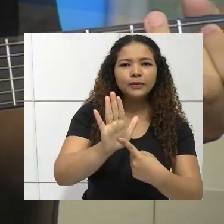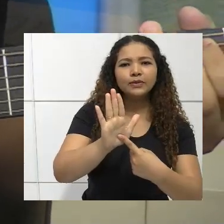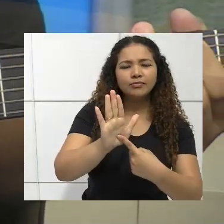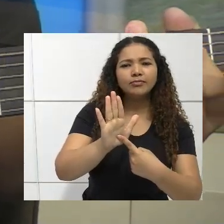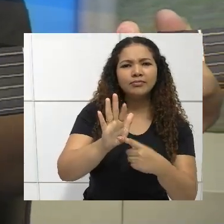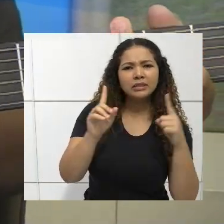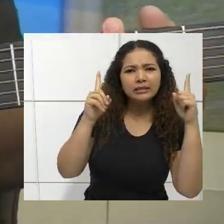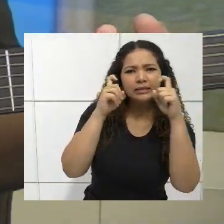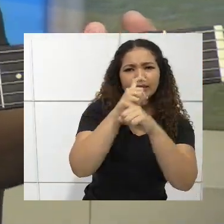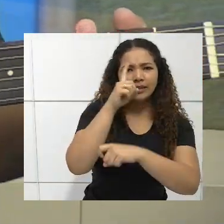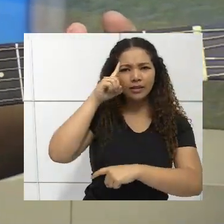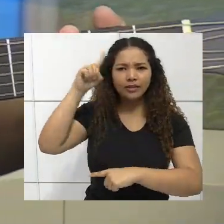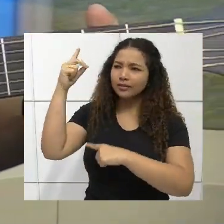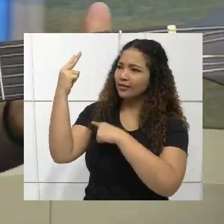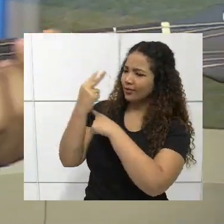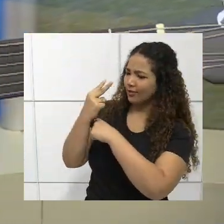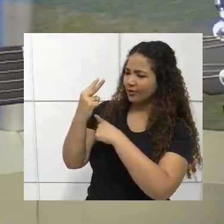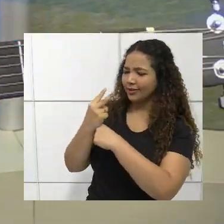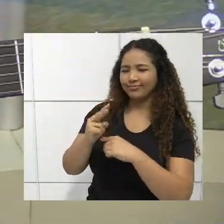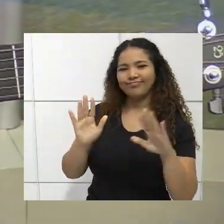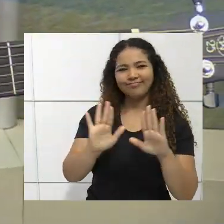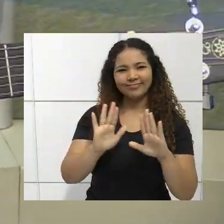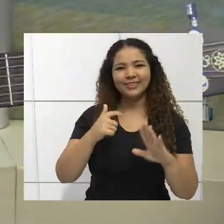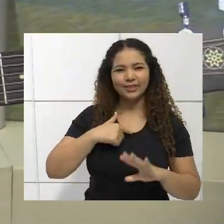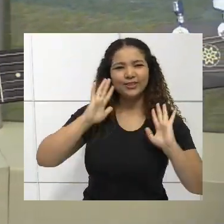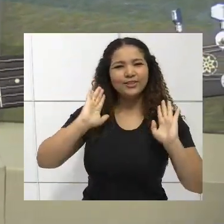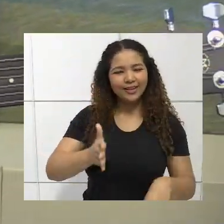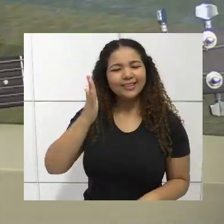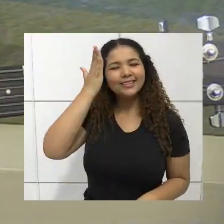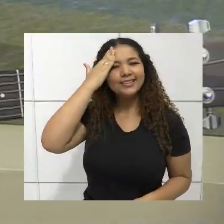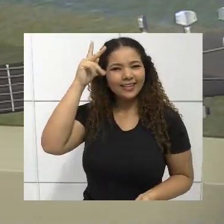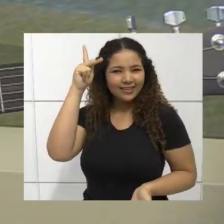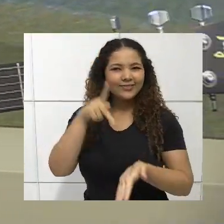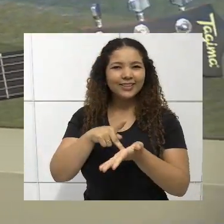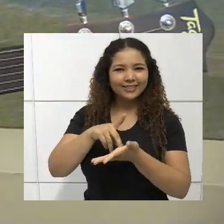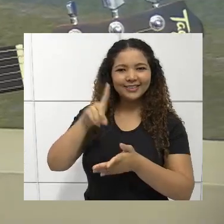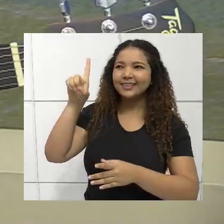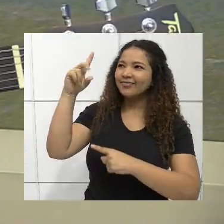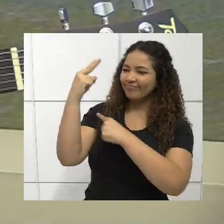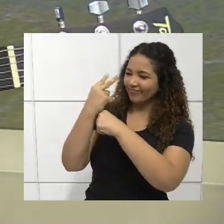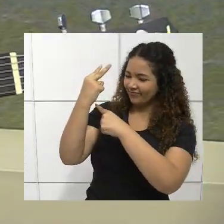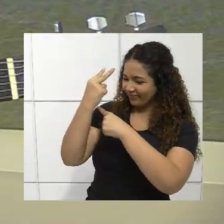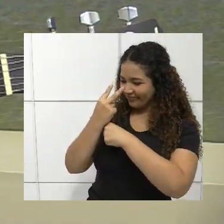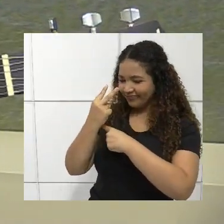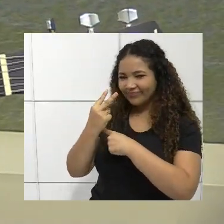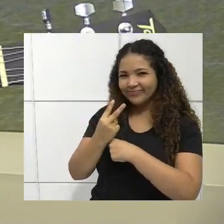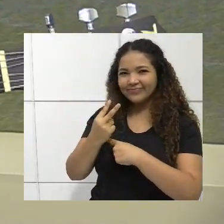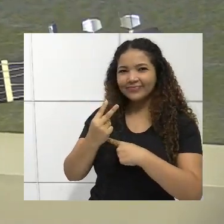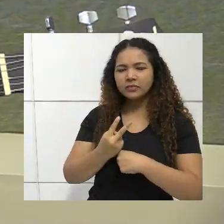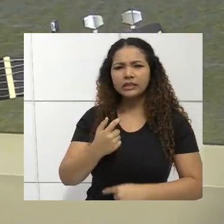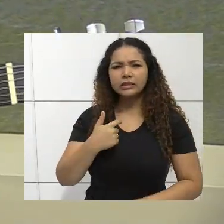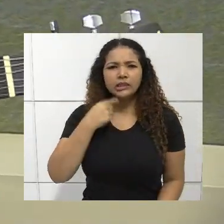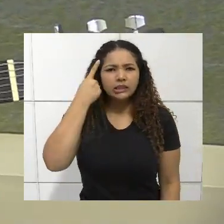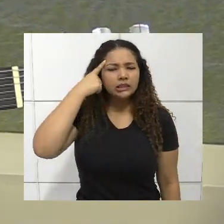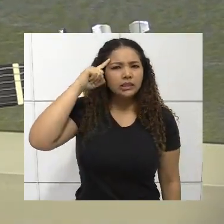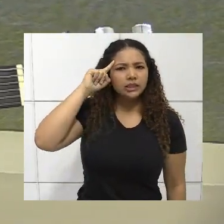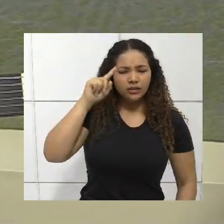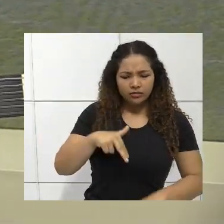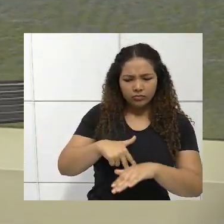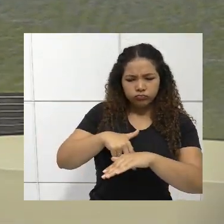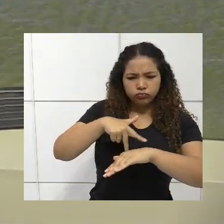no deserto tu estás cuidando de mim. De um